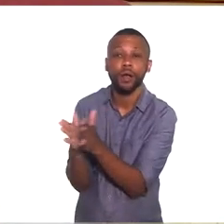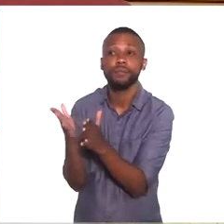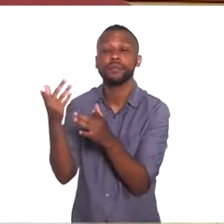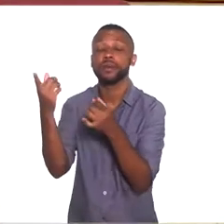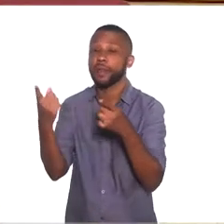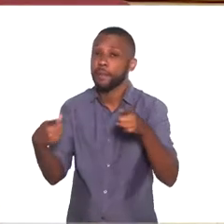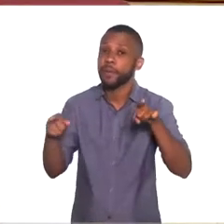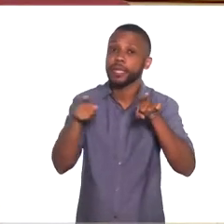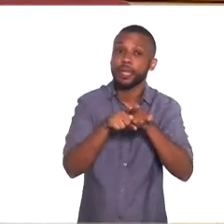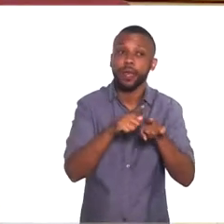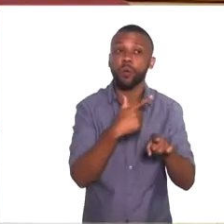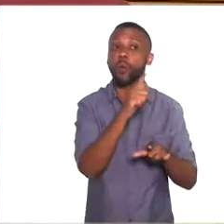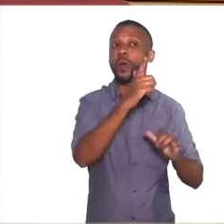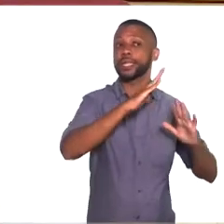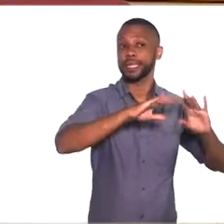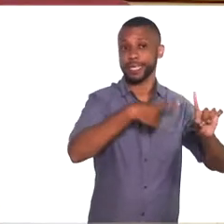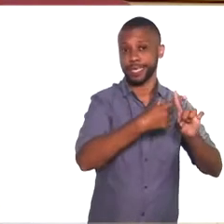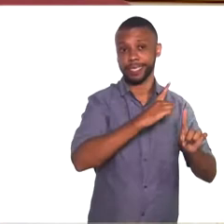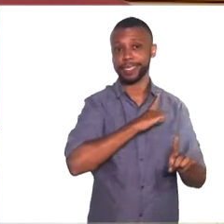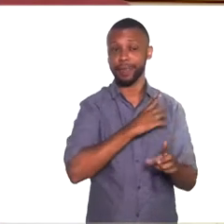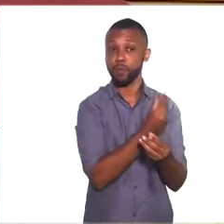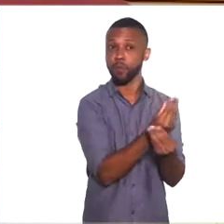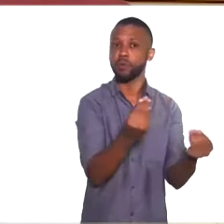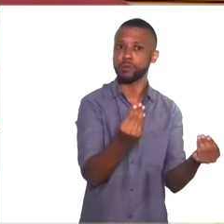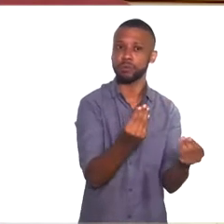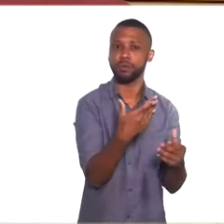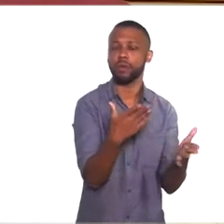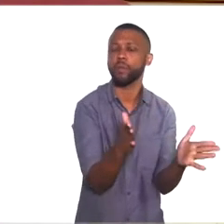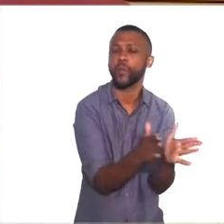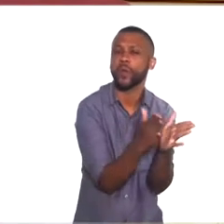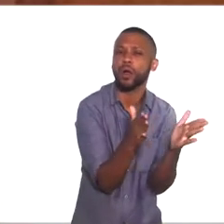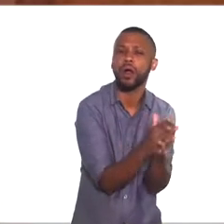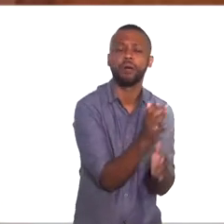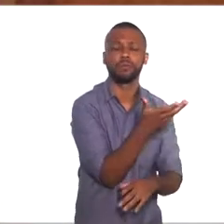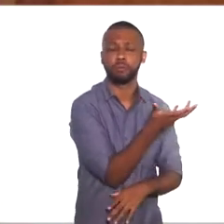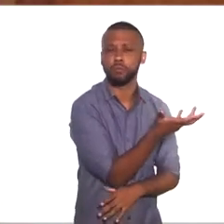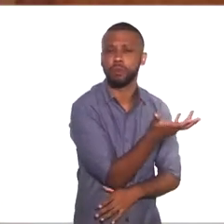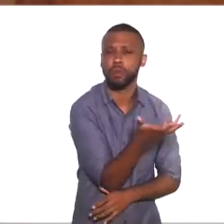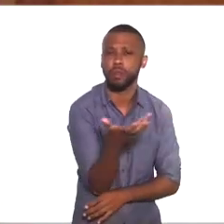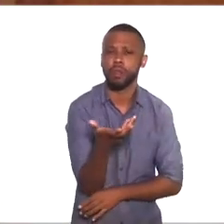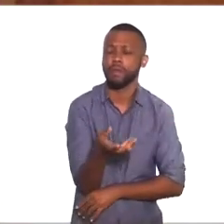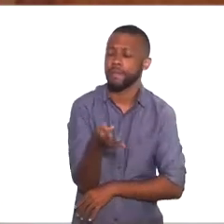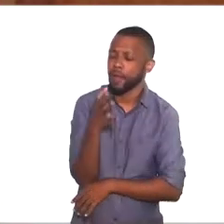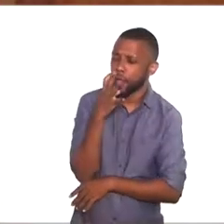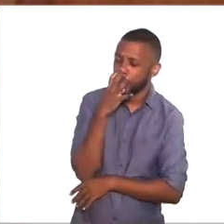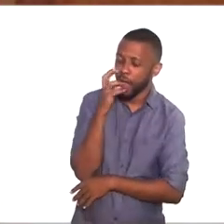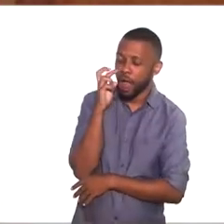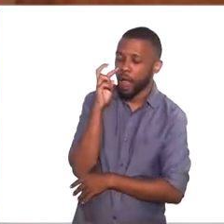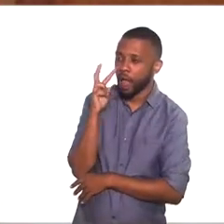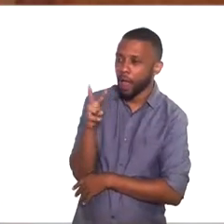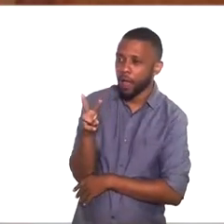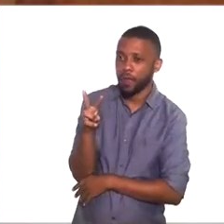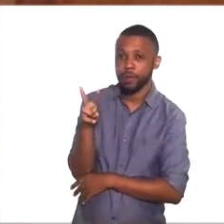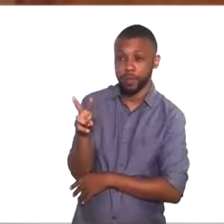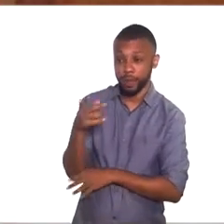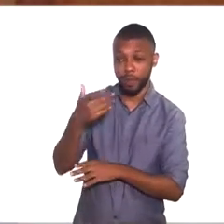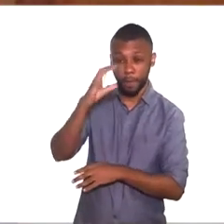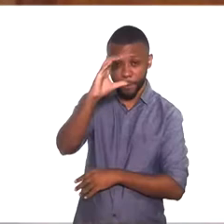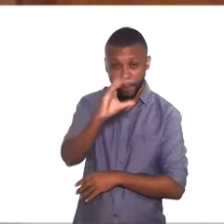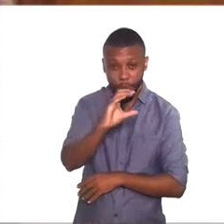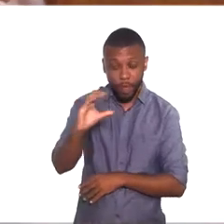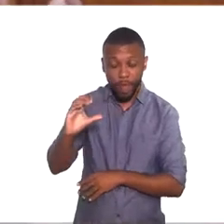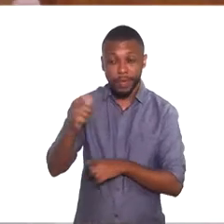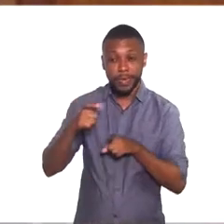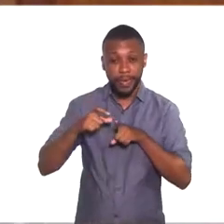necessidade Deus repartir com outros né mas esses dias eu fiquei assim muito o item vestido de ver na